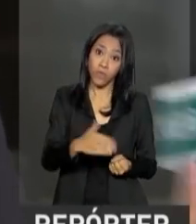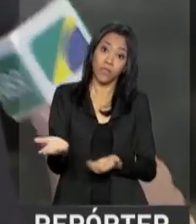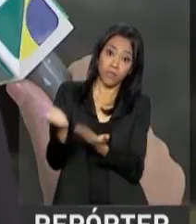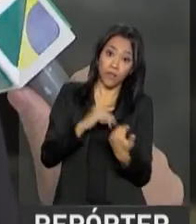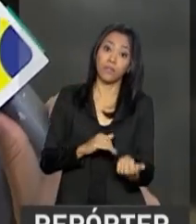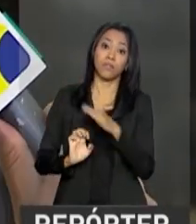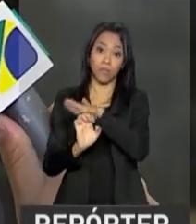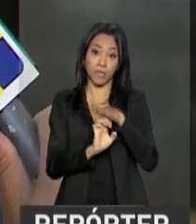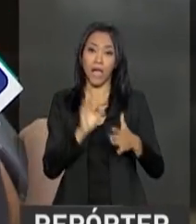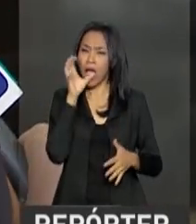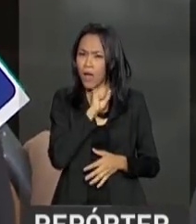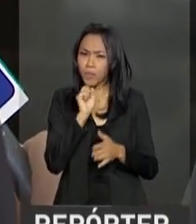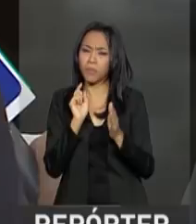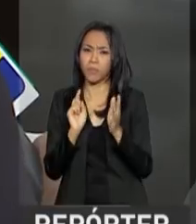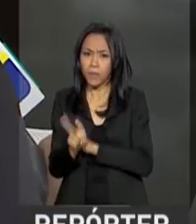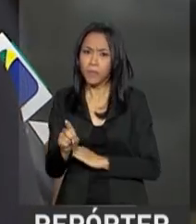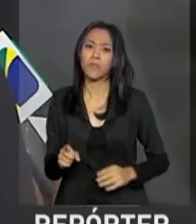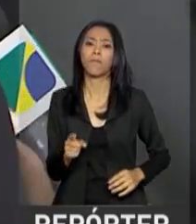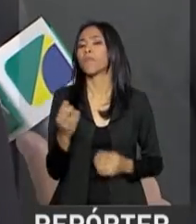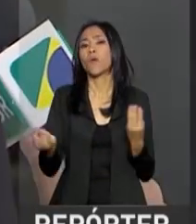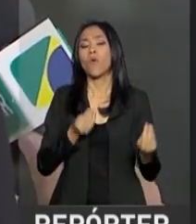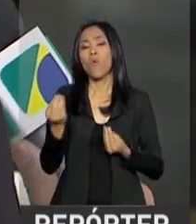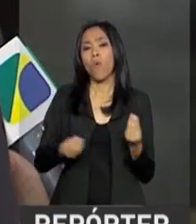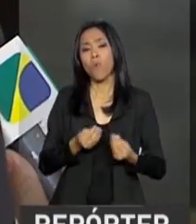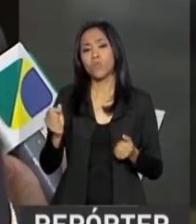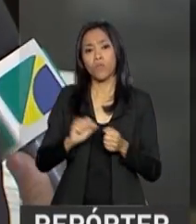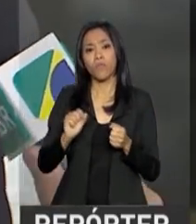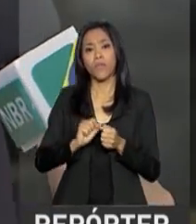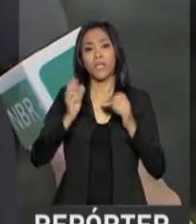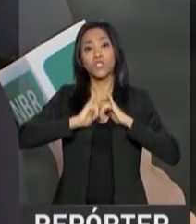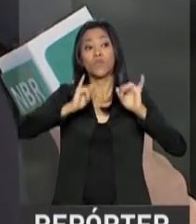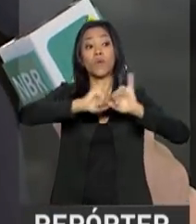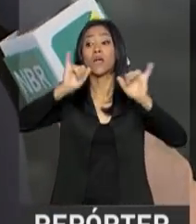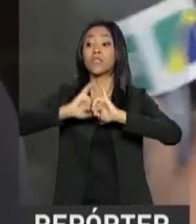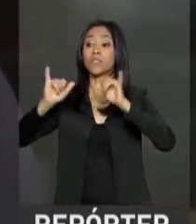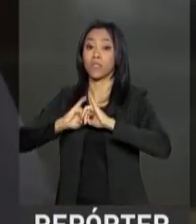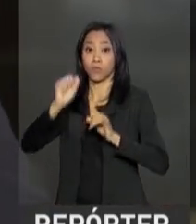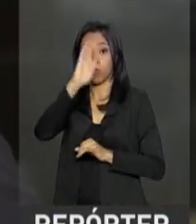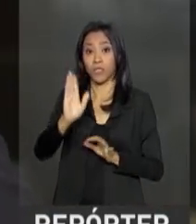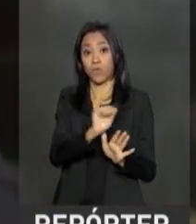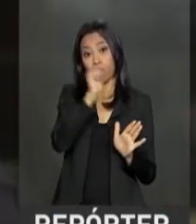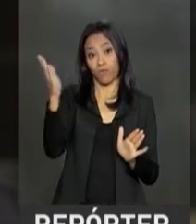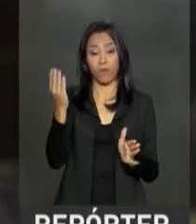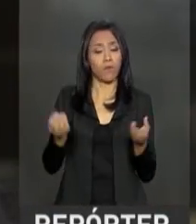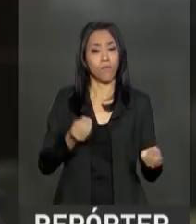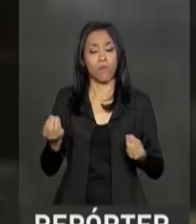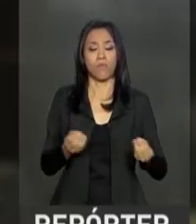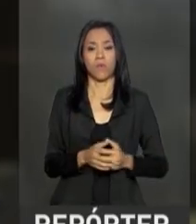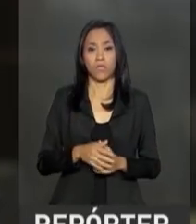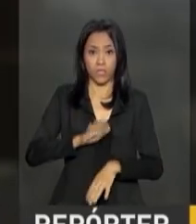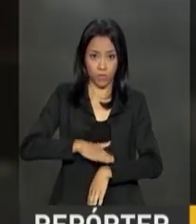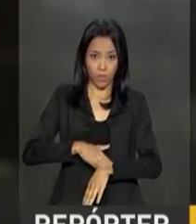rapidamente para finalizar presidente qual como são feitas as campanhas de divulgação do brasil no exterior nesse momento nós estamos